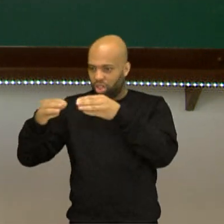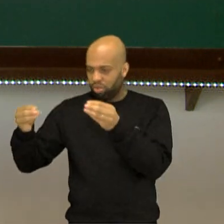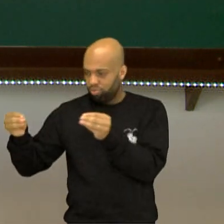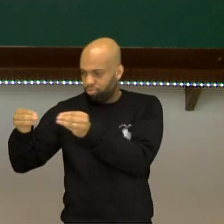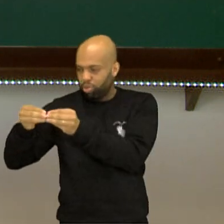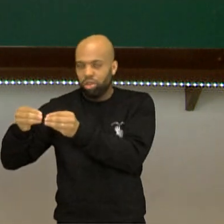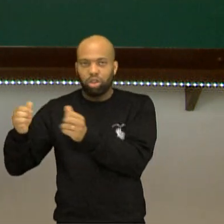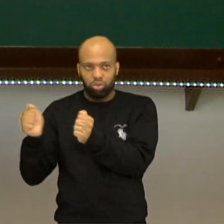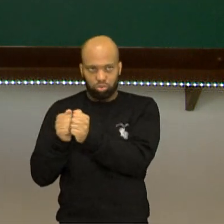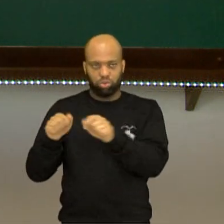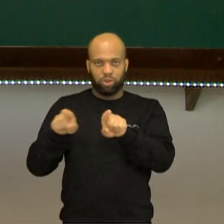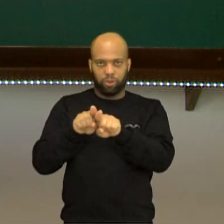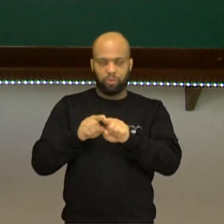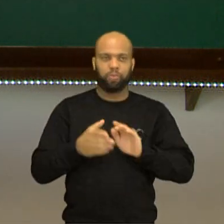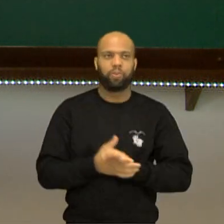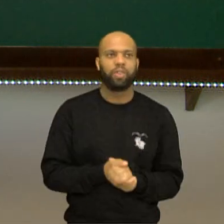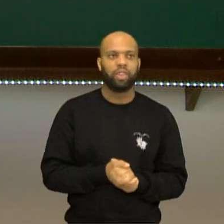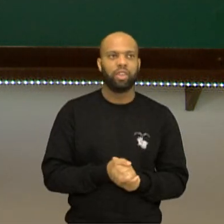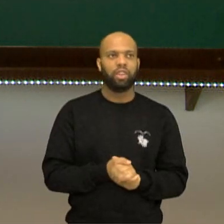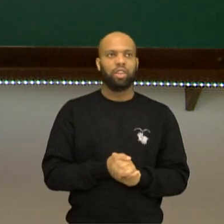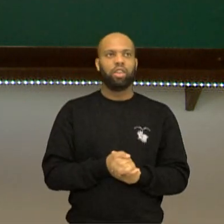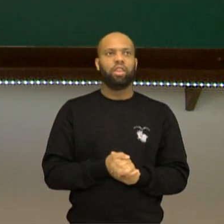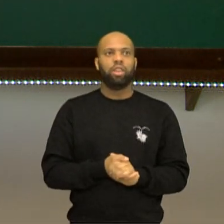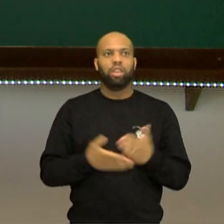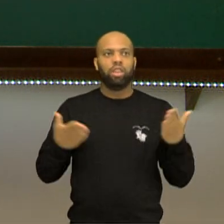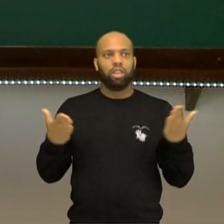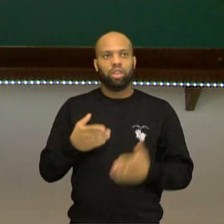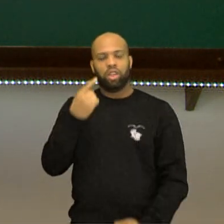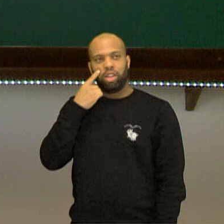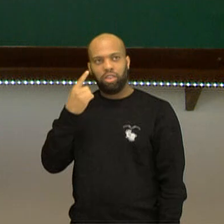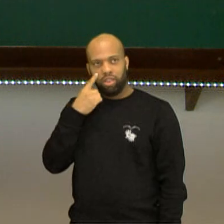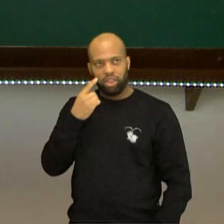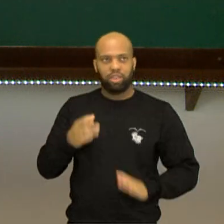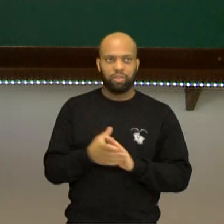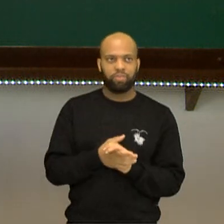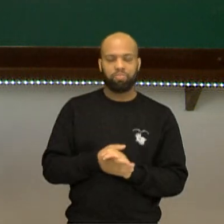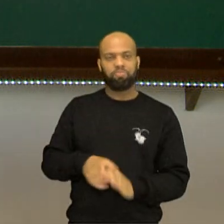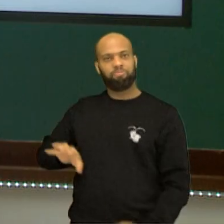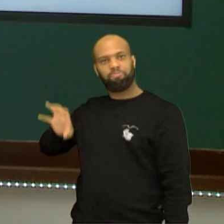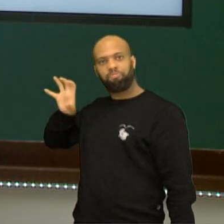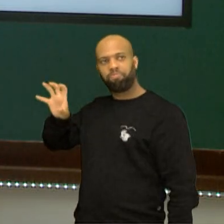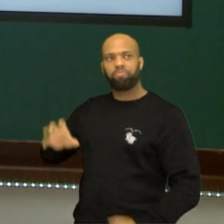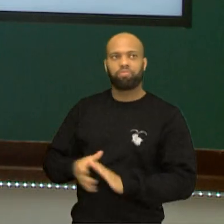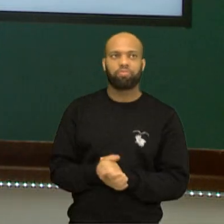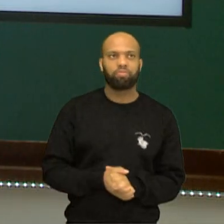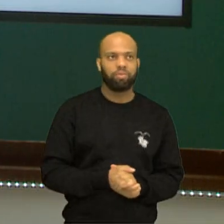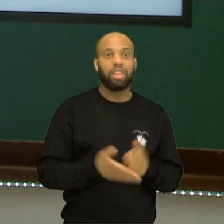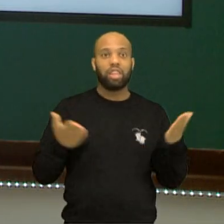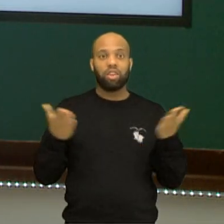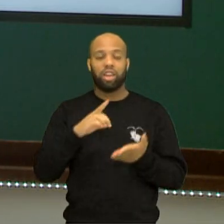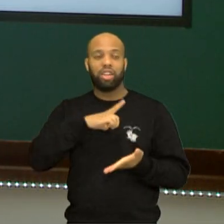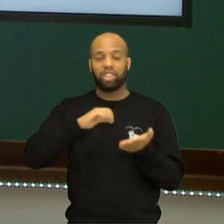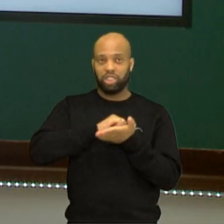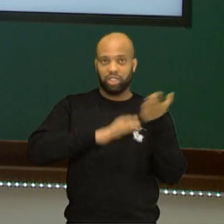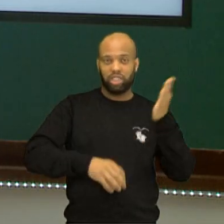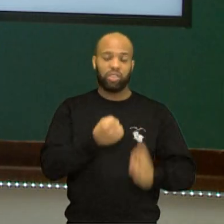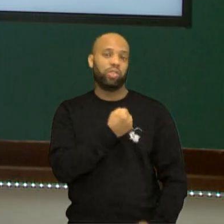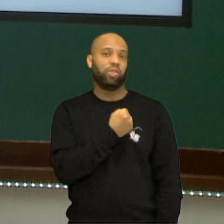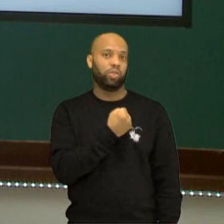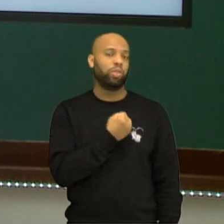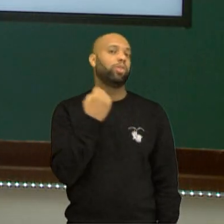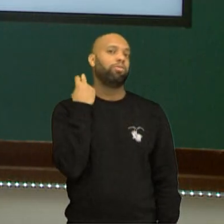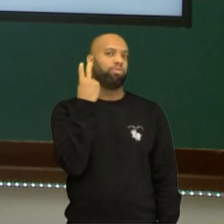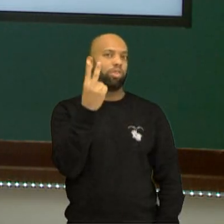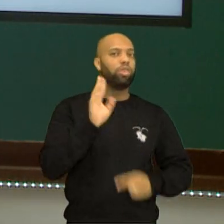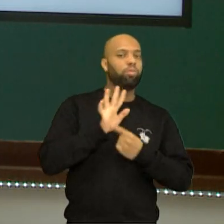ok? Beleza. Então, estamos aí, né? Queridos, vamos fazer um exercício para